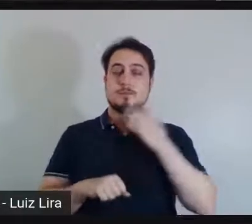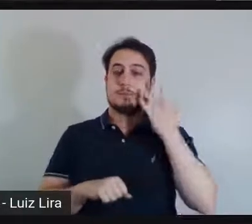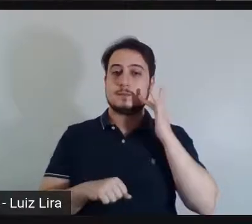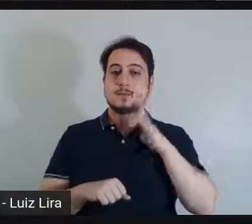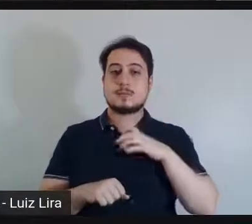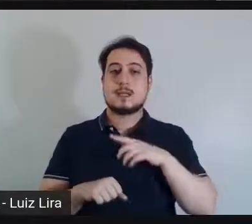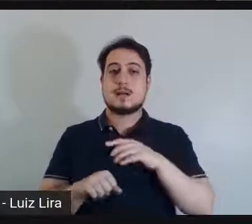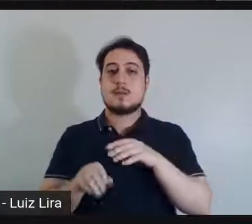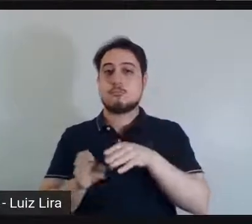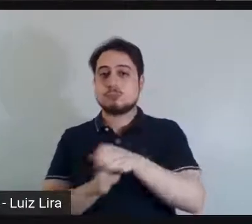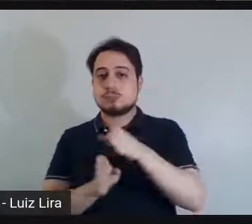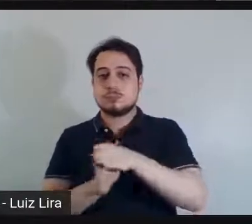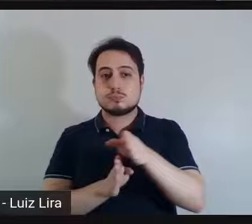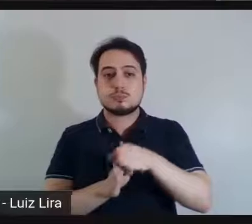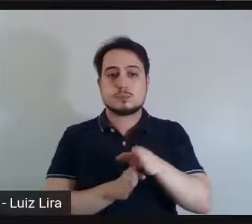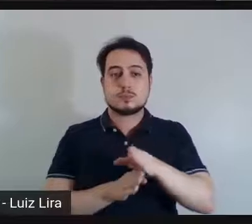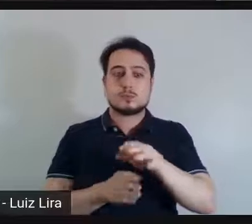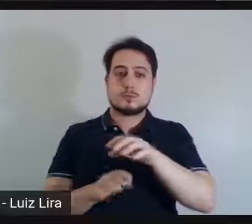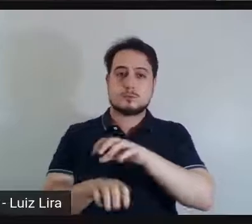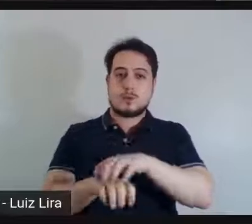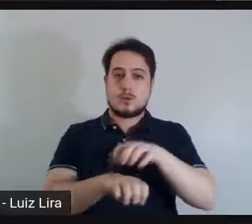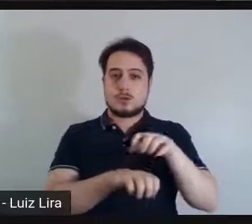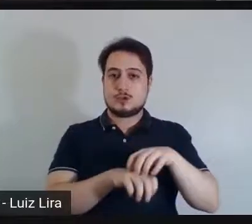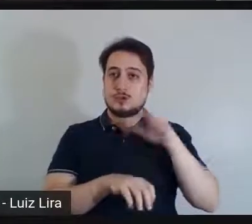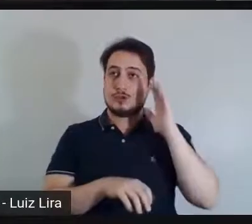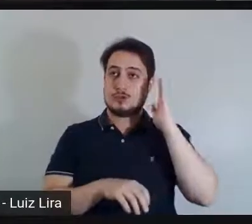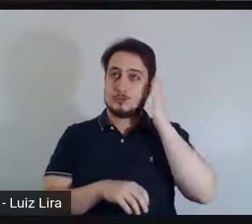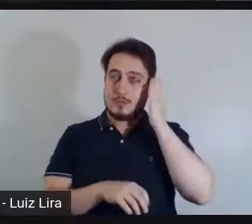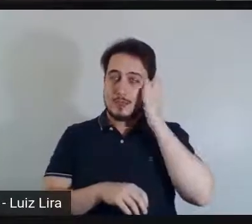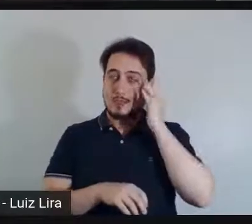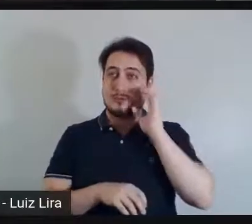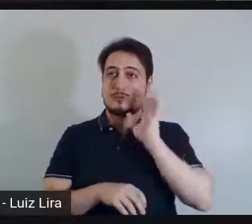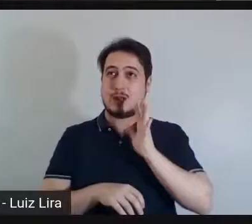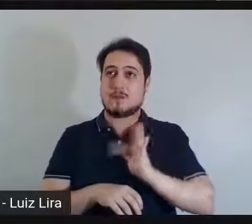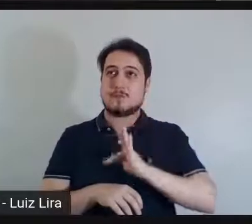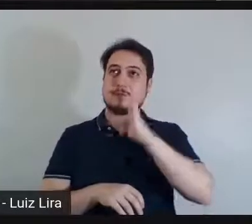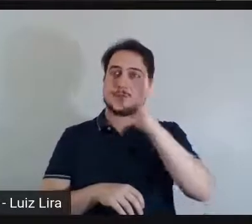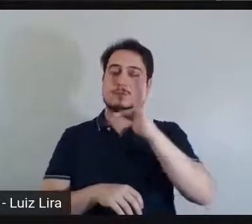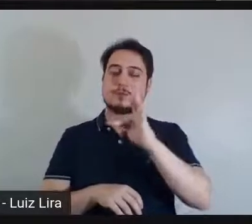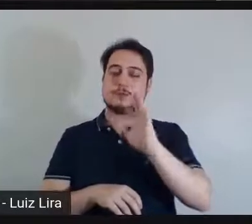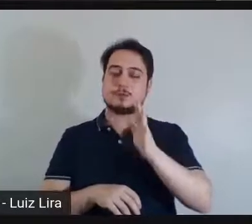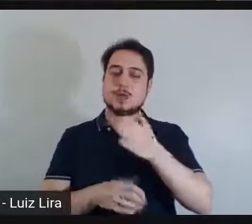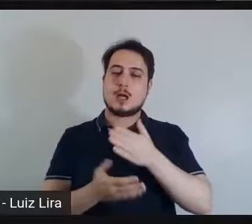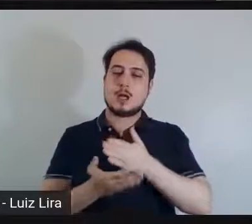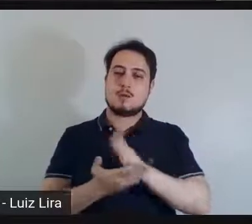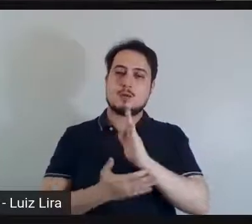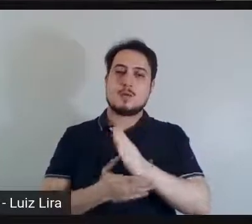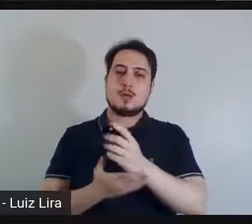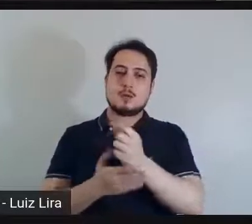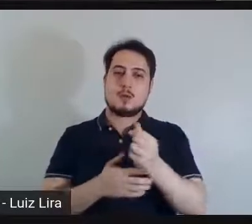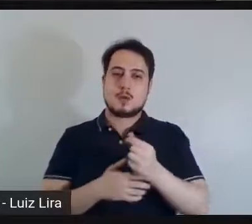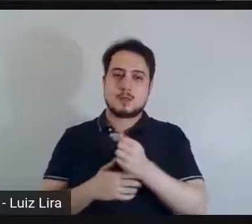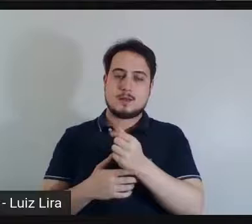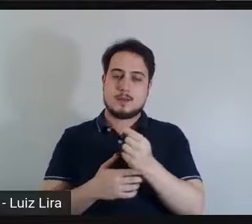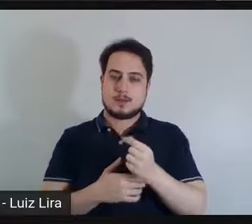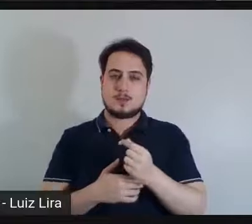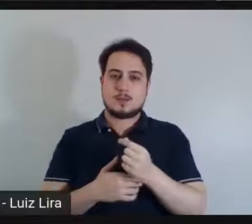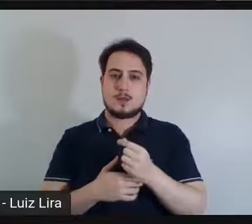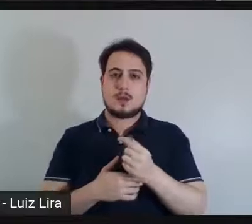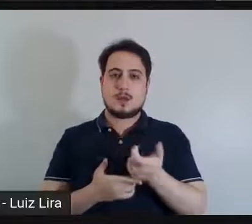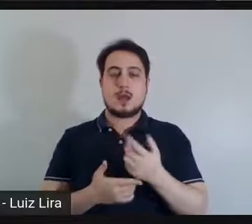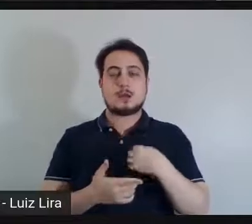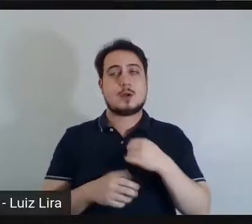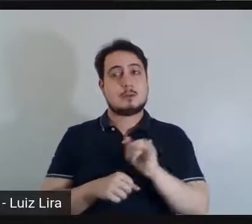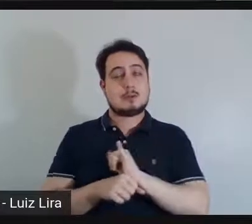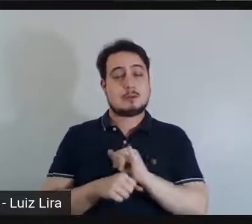órgãos poderem fazer a readequação, já considerando o orçamento que já foi para o Congresso para poder ser aprovado. Eu acho que, de repente, é uma. Aí